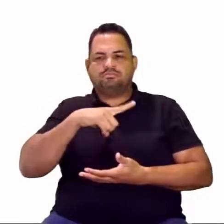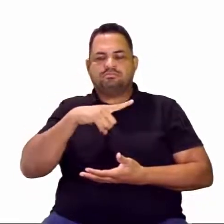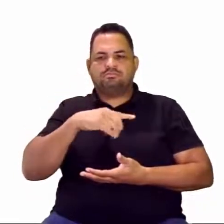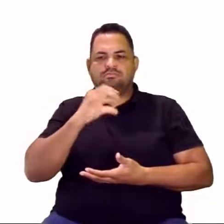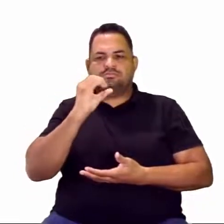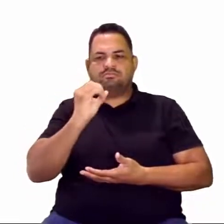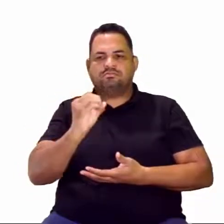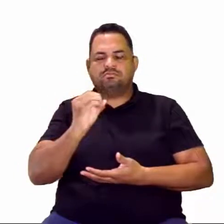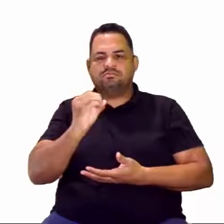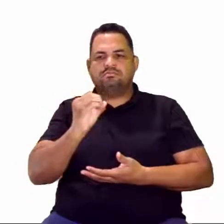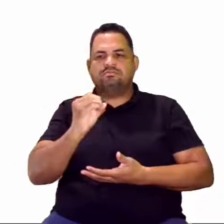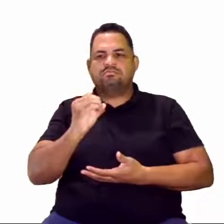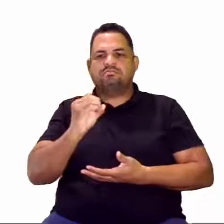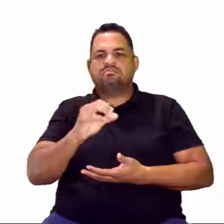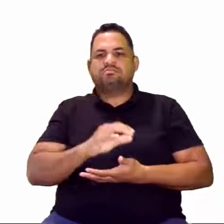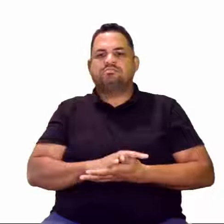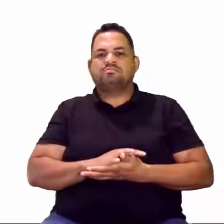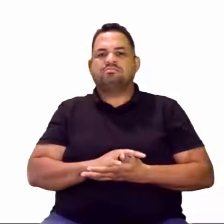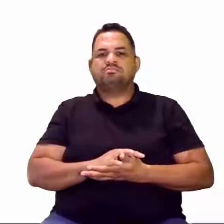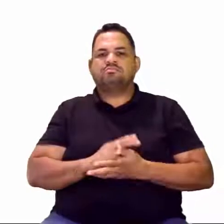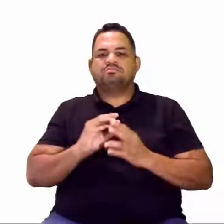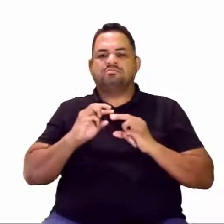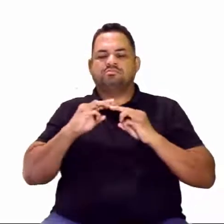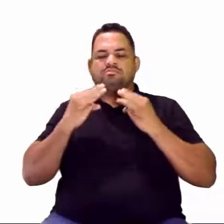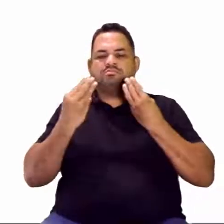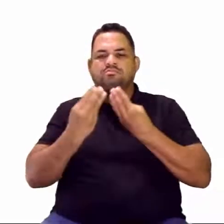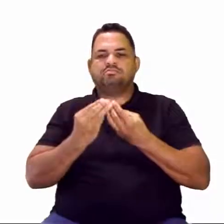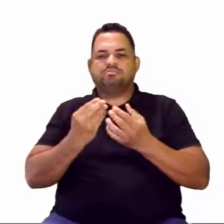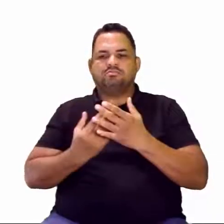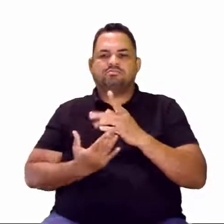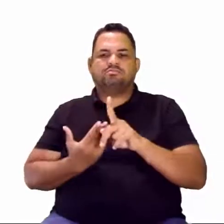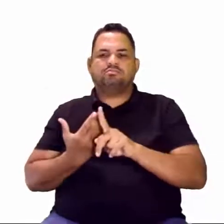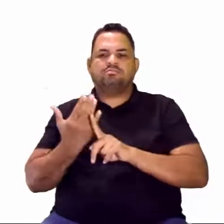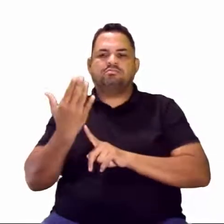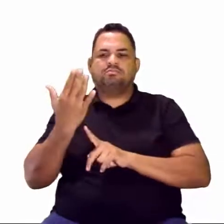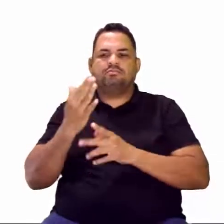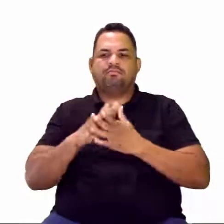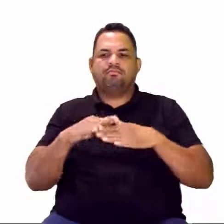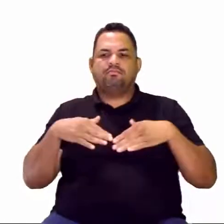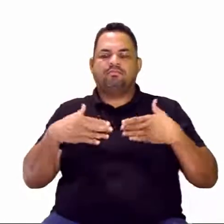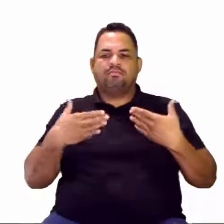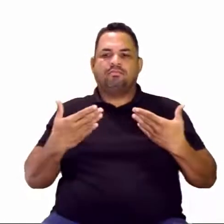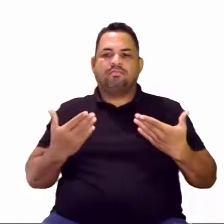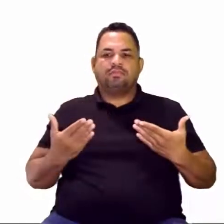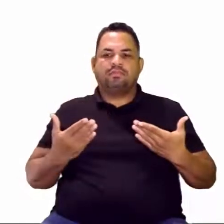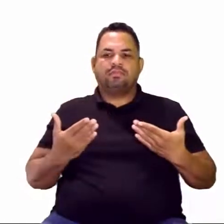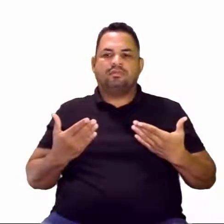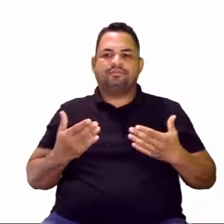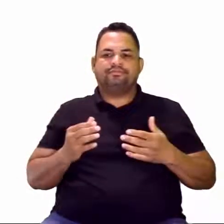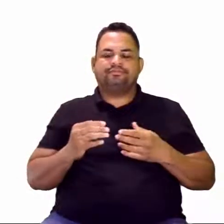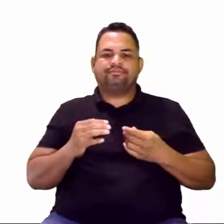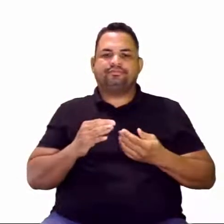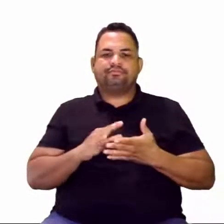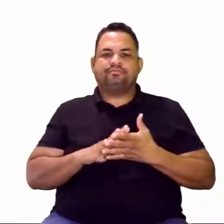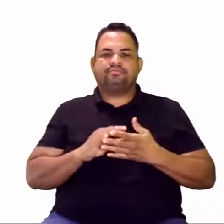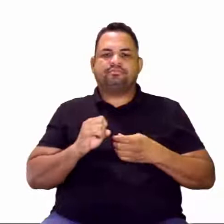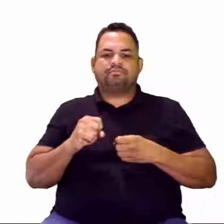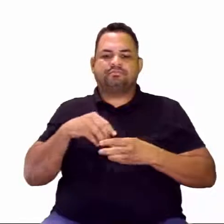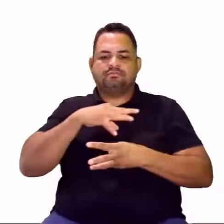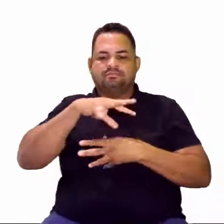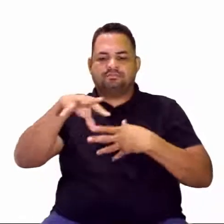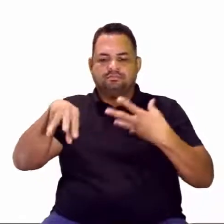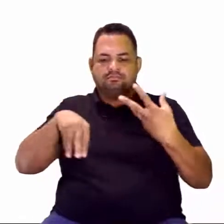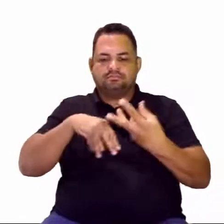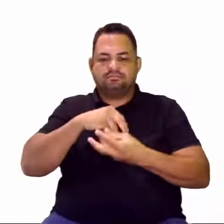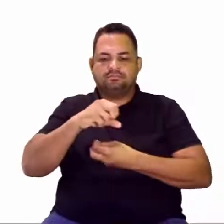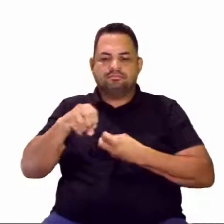temos o oxigênio, enfim, é uma massa gasosa, não é? Ótimo. Eles estão